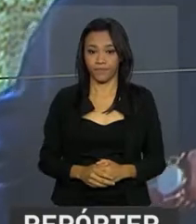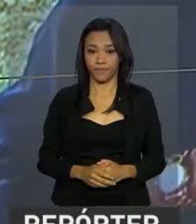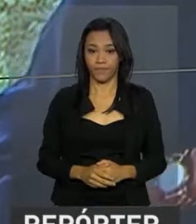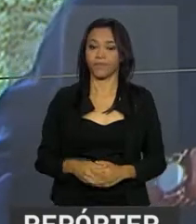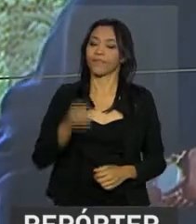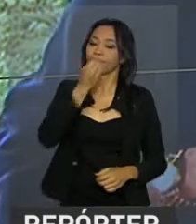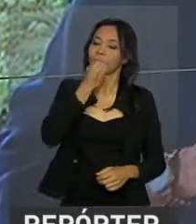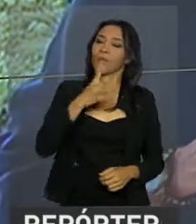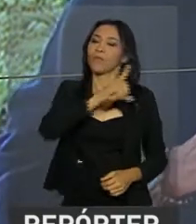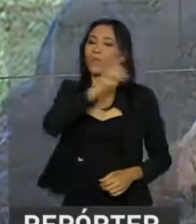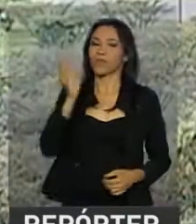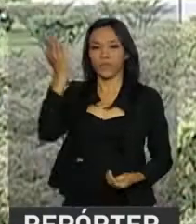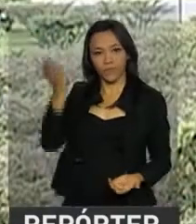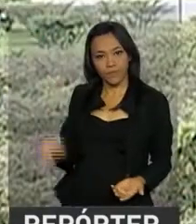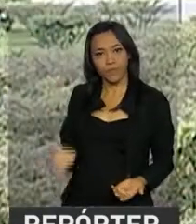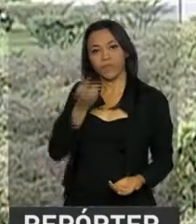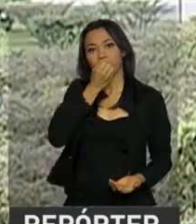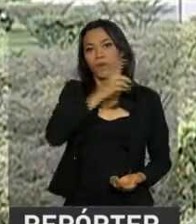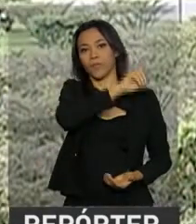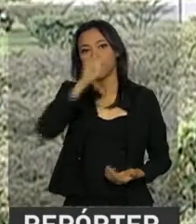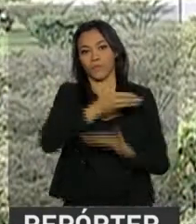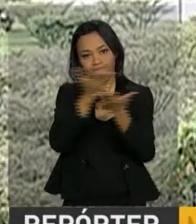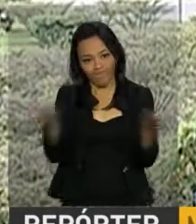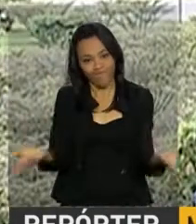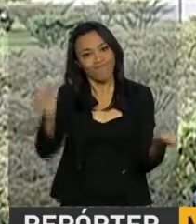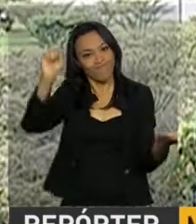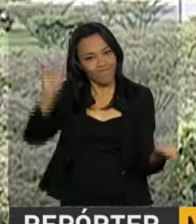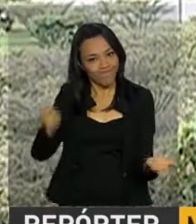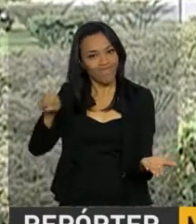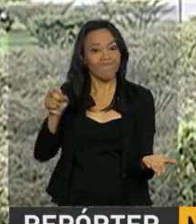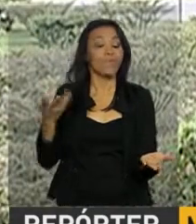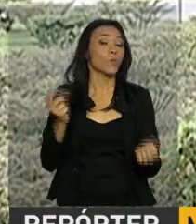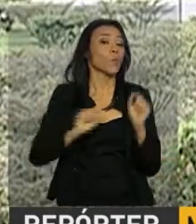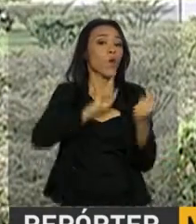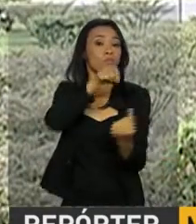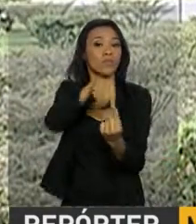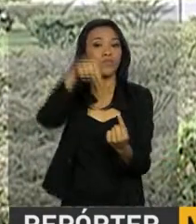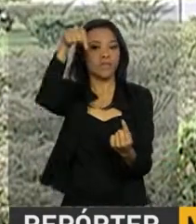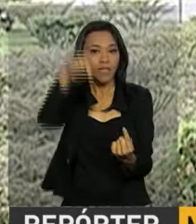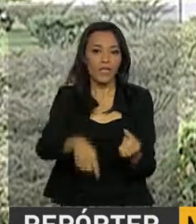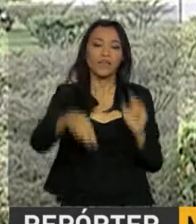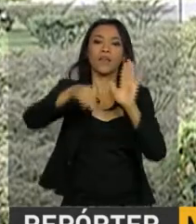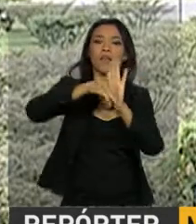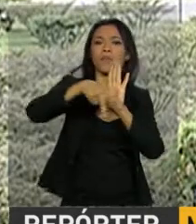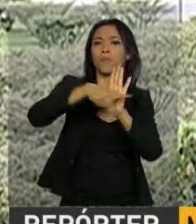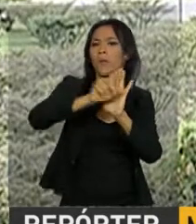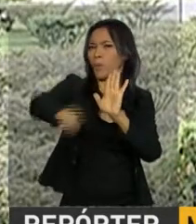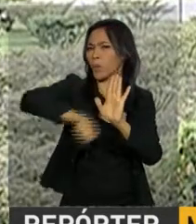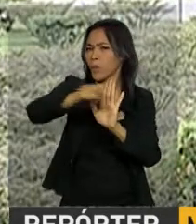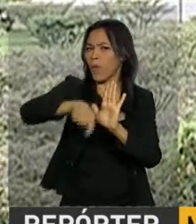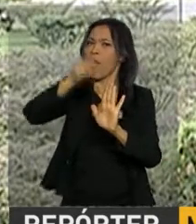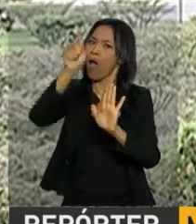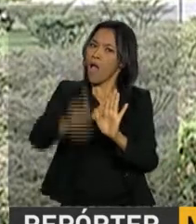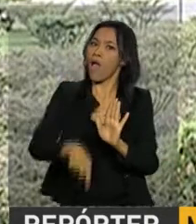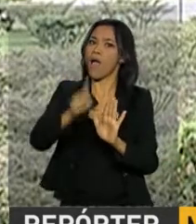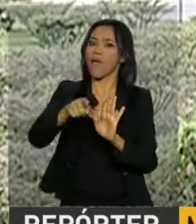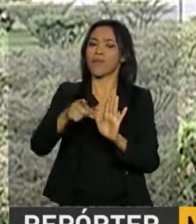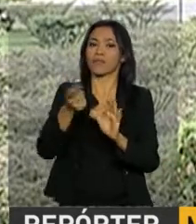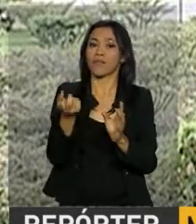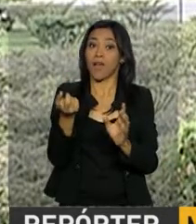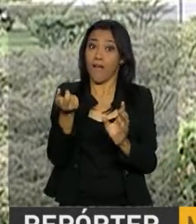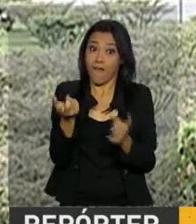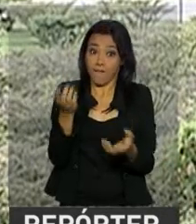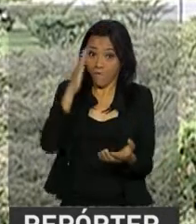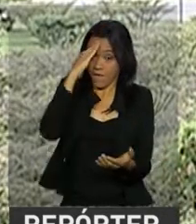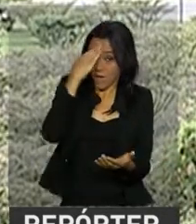Bom dia, Renata. Bom dia a todos. Olha, isso mesmo, Renata. O objetivo dessa medida provisória é retomar a credibilidade